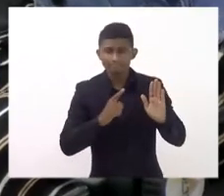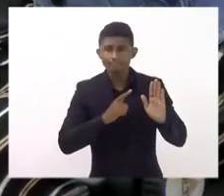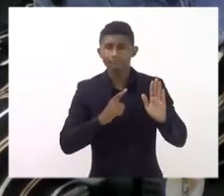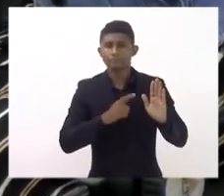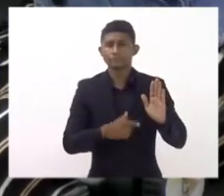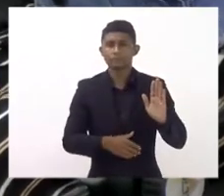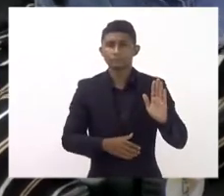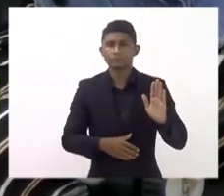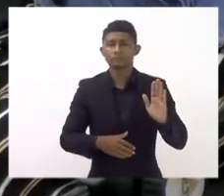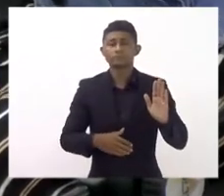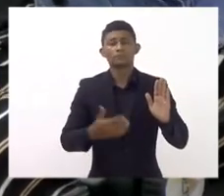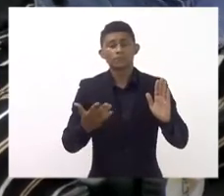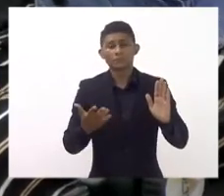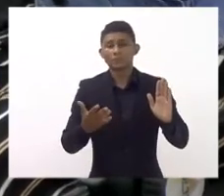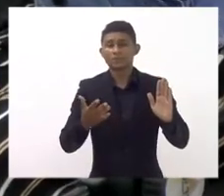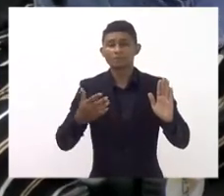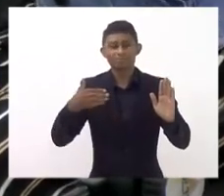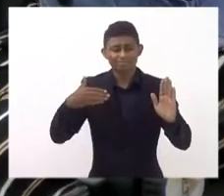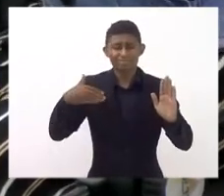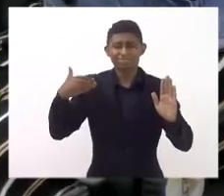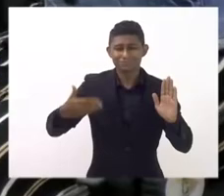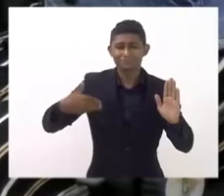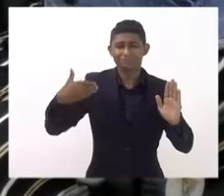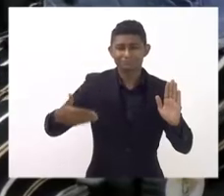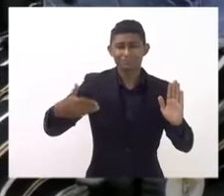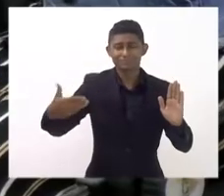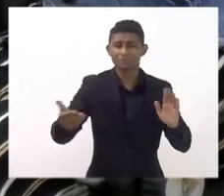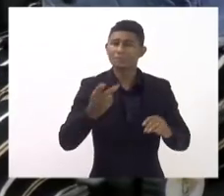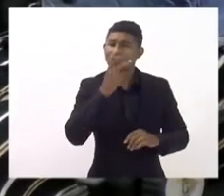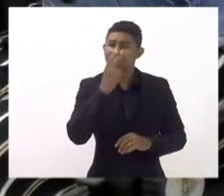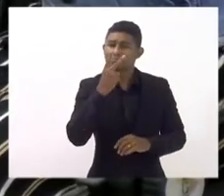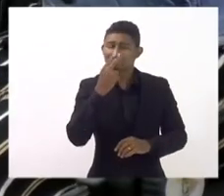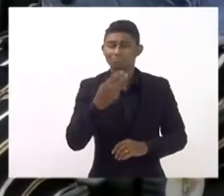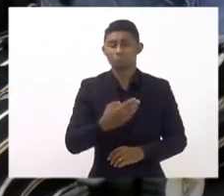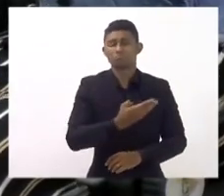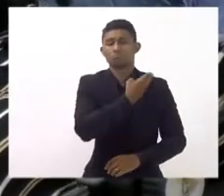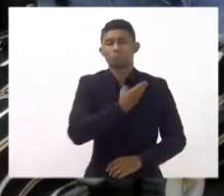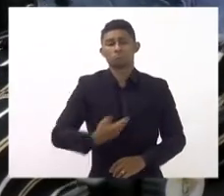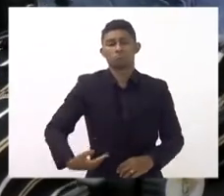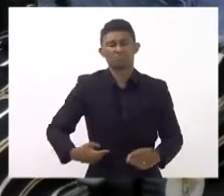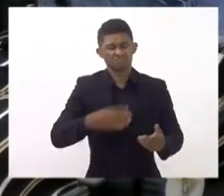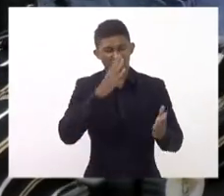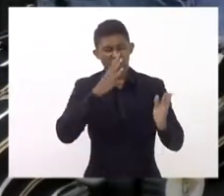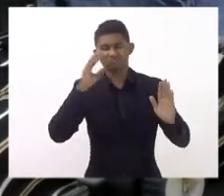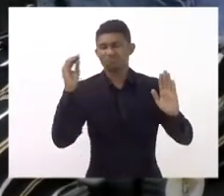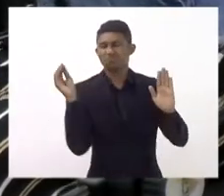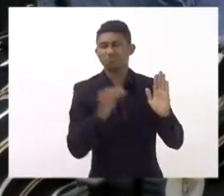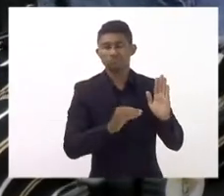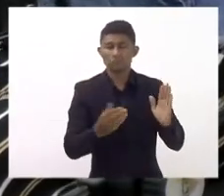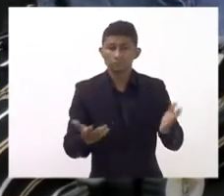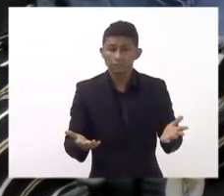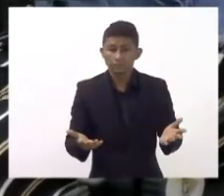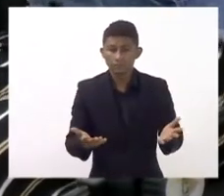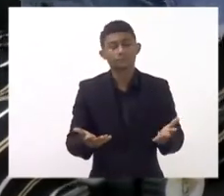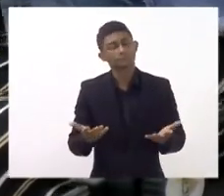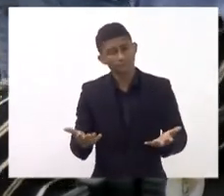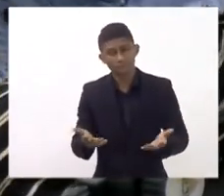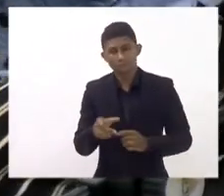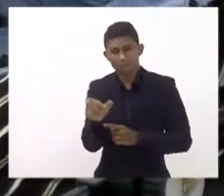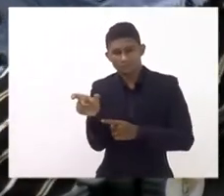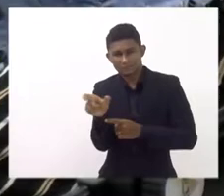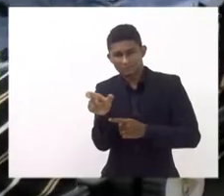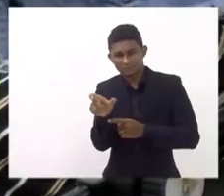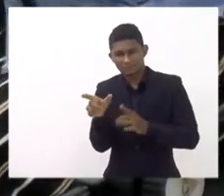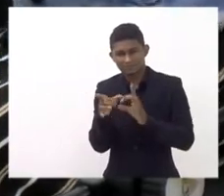reiteradamente sendo vilipendiado, vem sendo tornado escasso. Garantir o transporte público via o passe livre